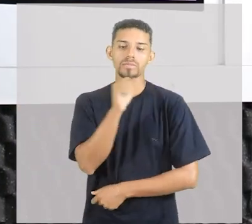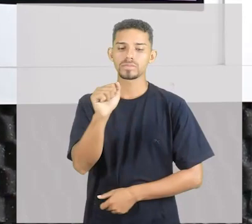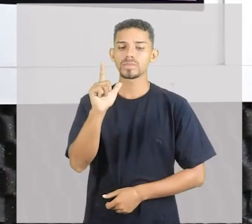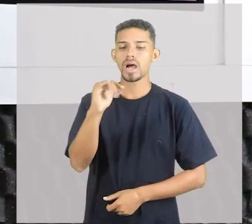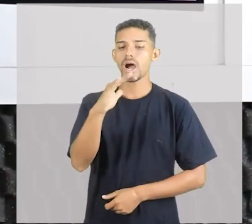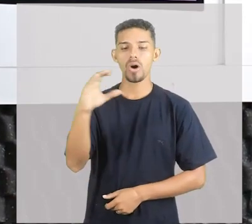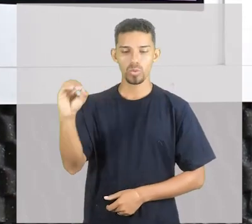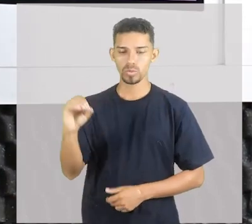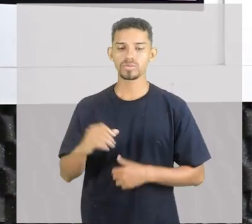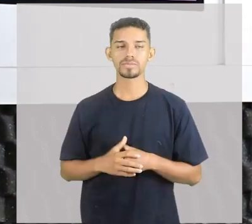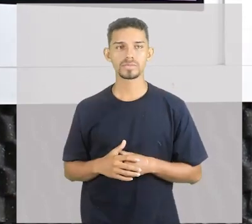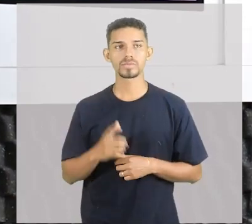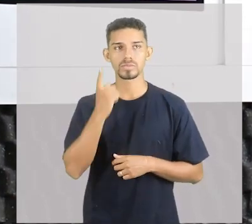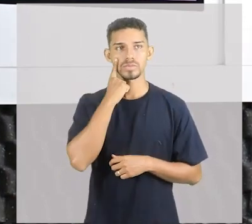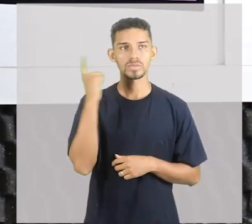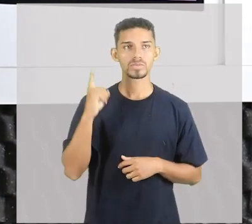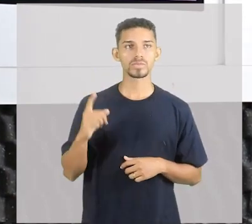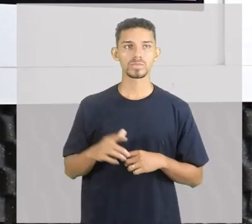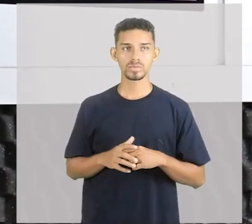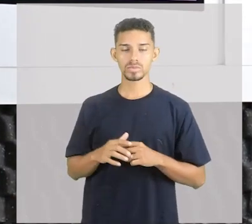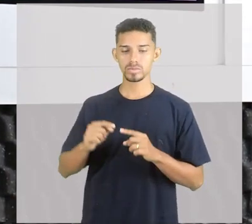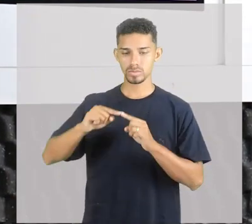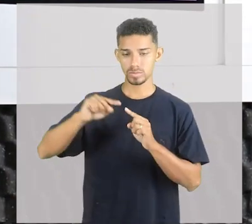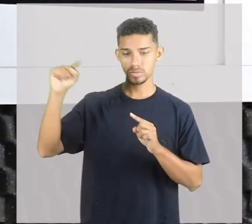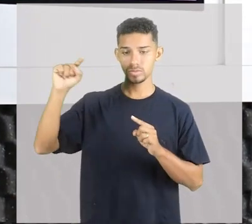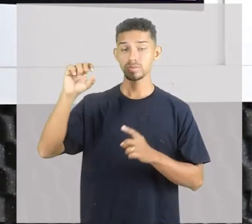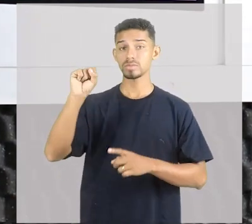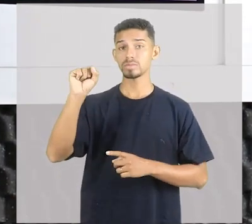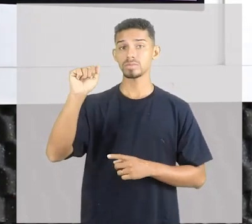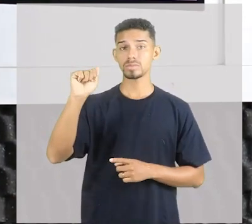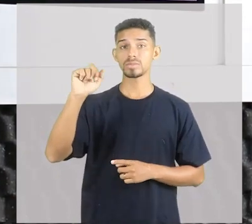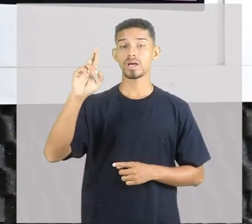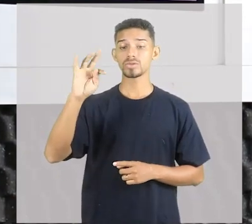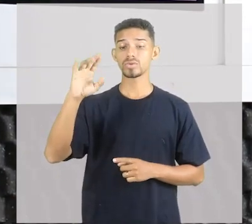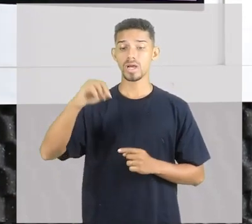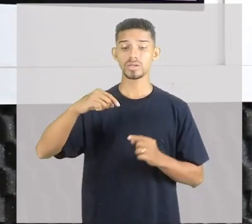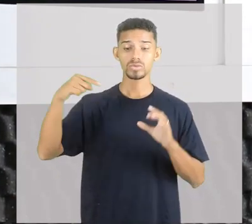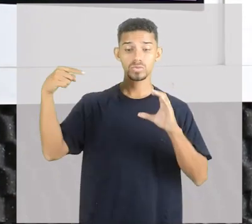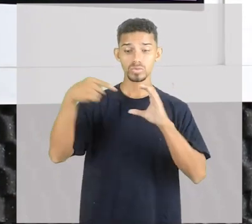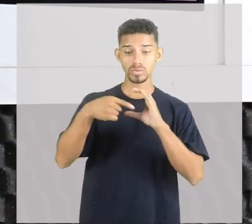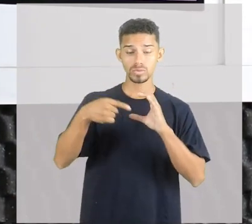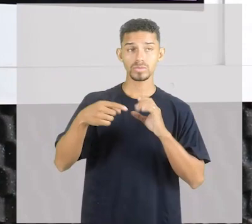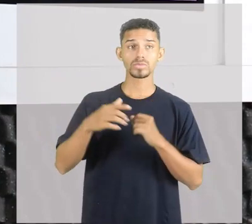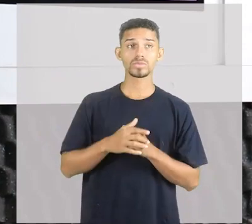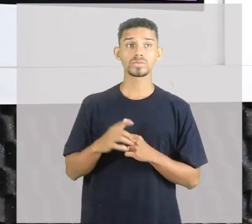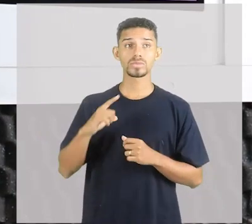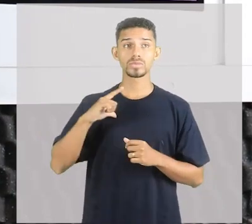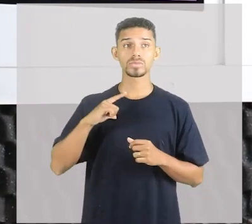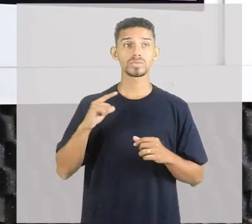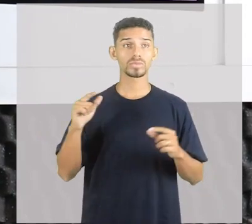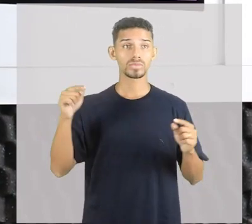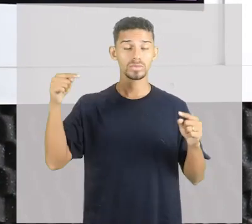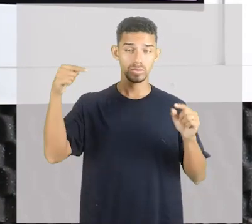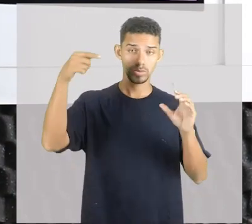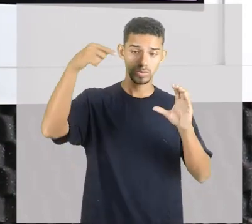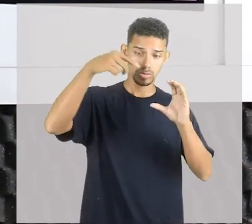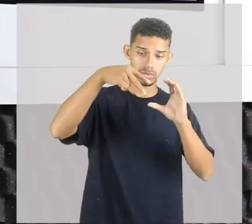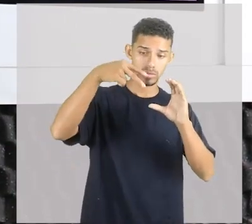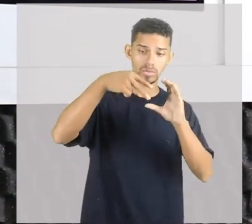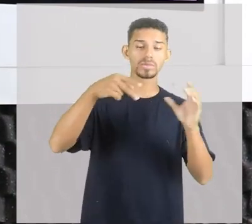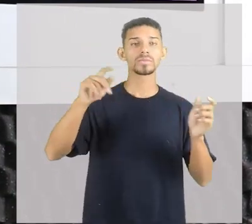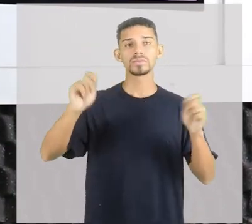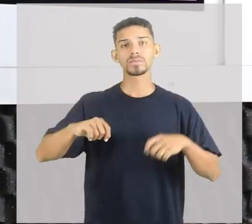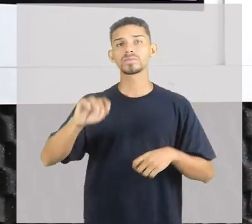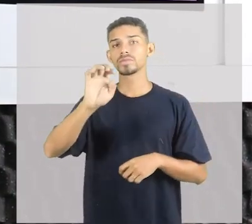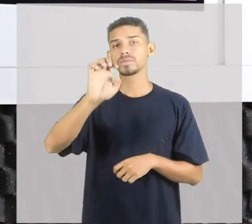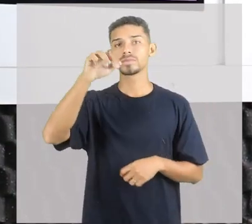que tu sabe? Porque esse carbono é saturado. Se essa hidroxila tivesse ligada a esse carbono, seria